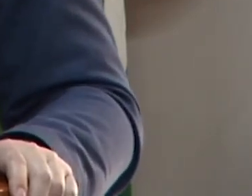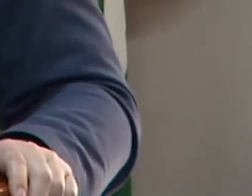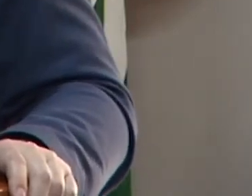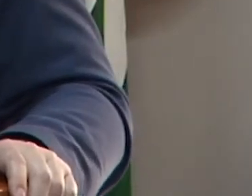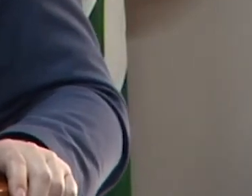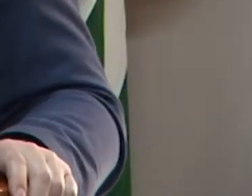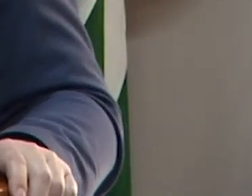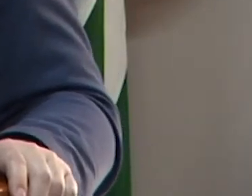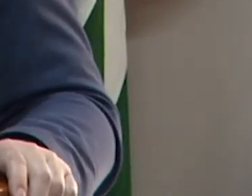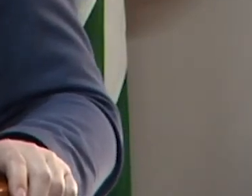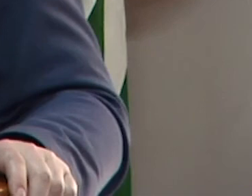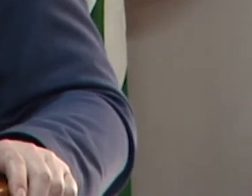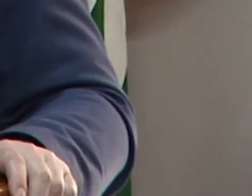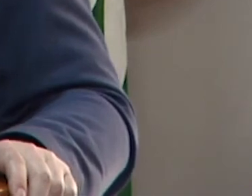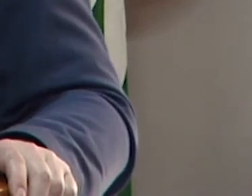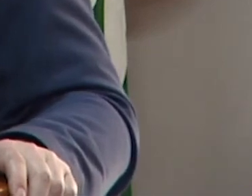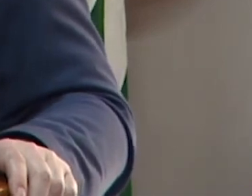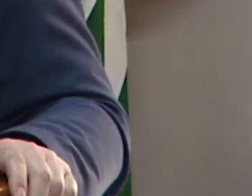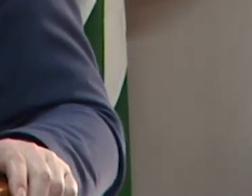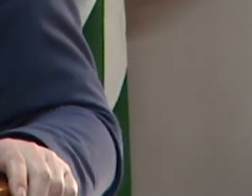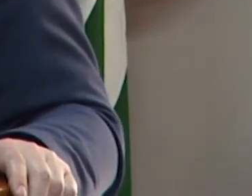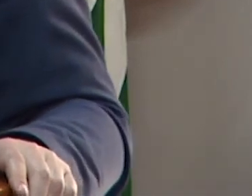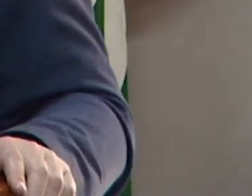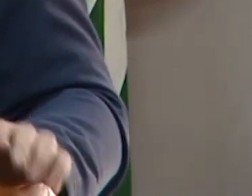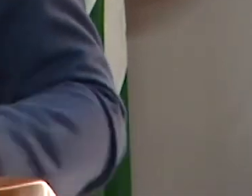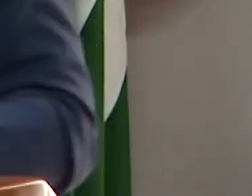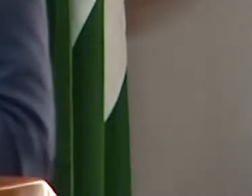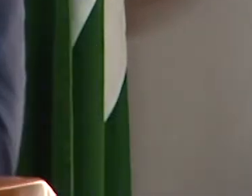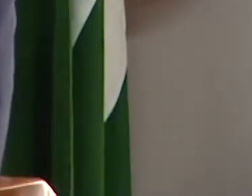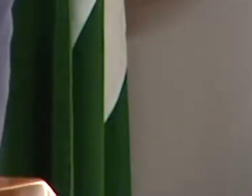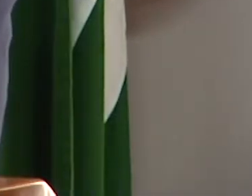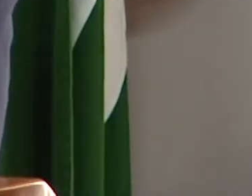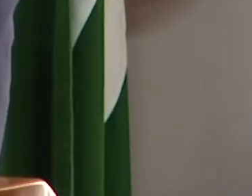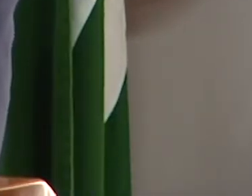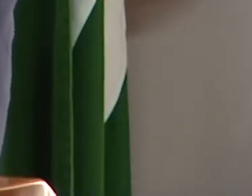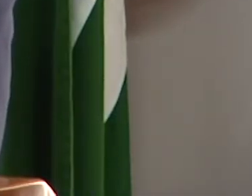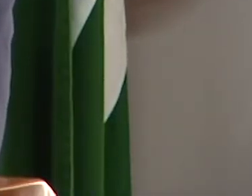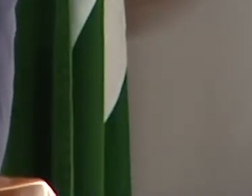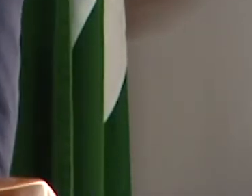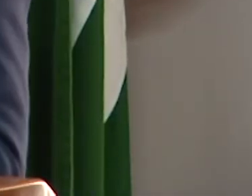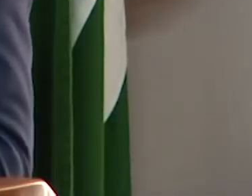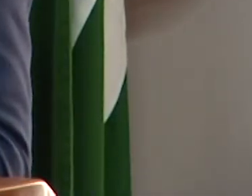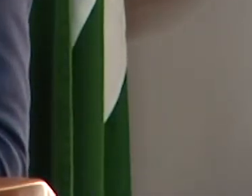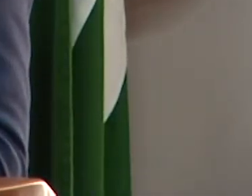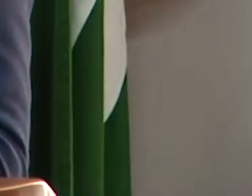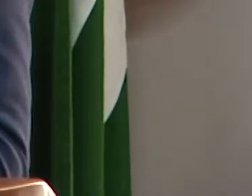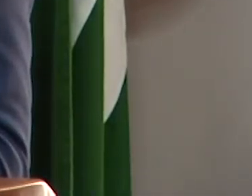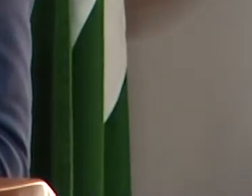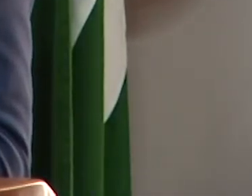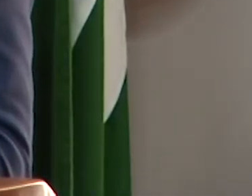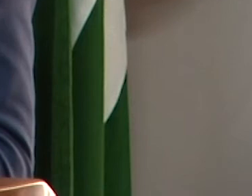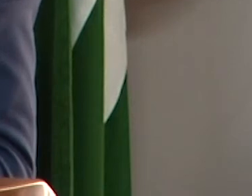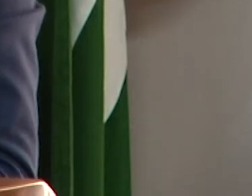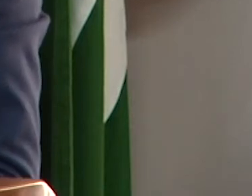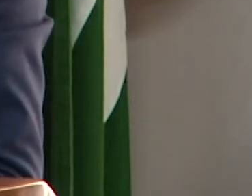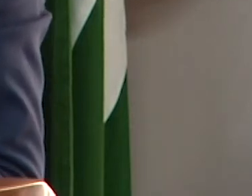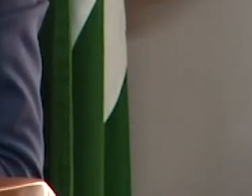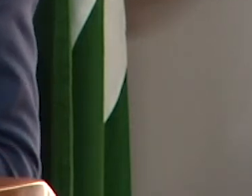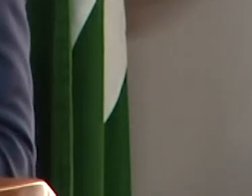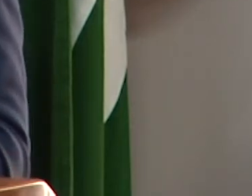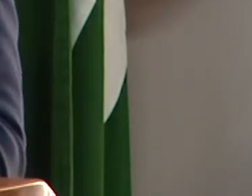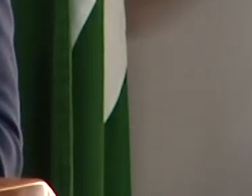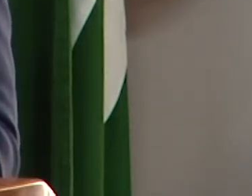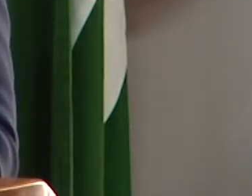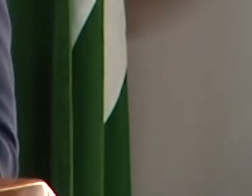êxito e registrando o nosso carinho, consideração e respeito ao Instituto Anglicano, à Faculdade